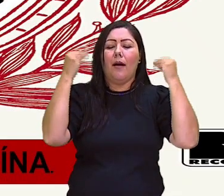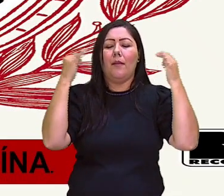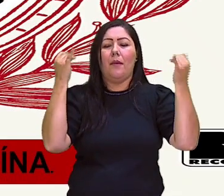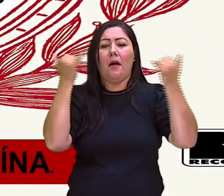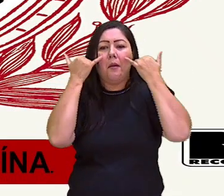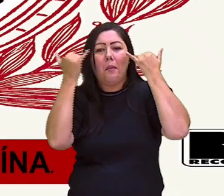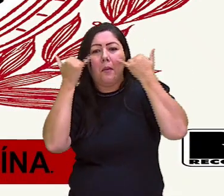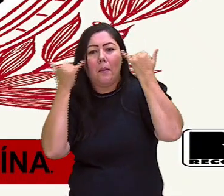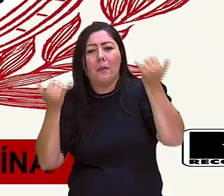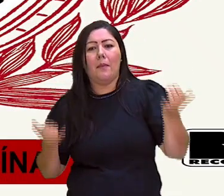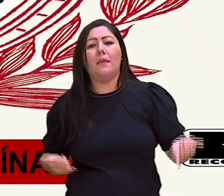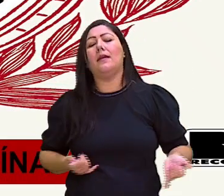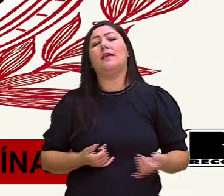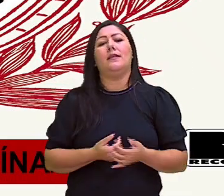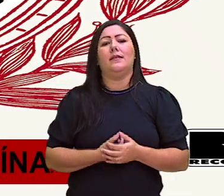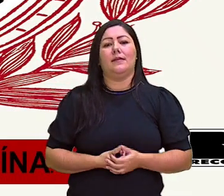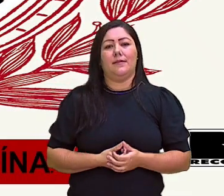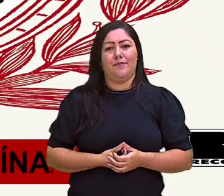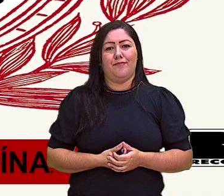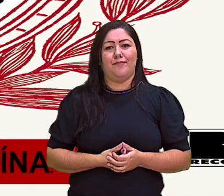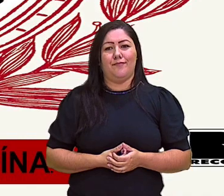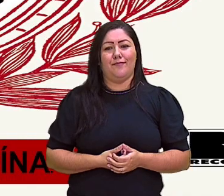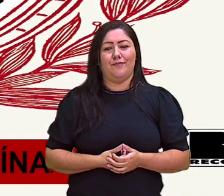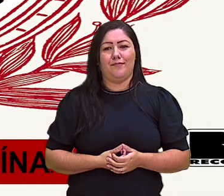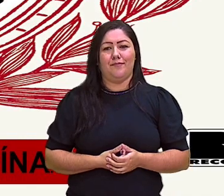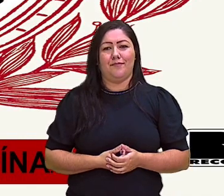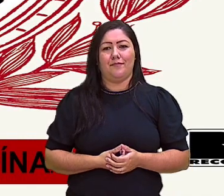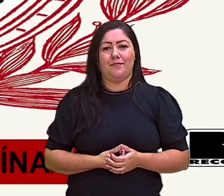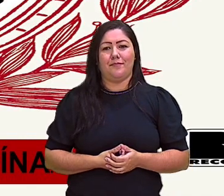nos noticiários e até na rua.